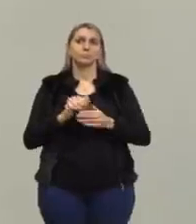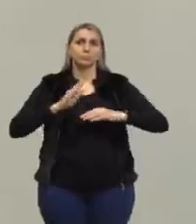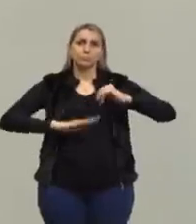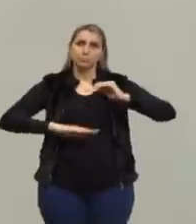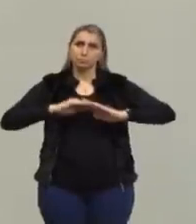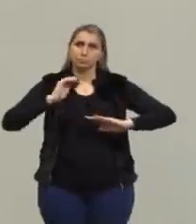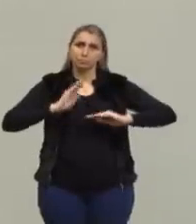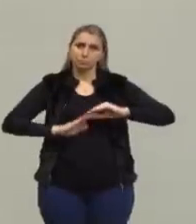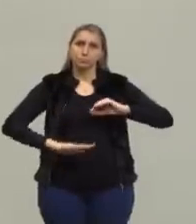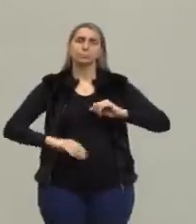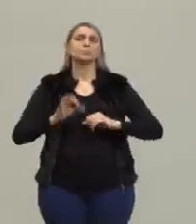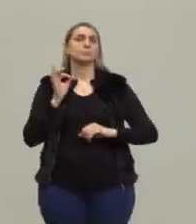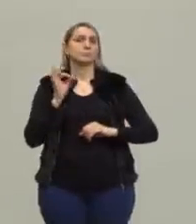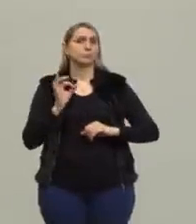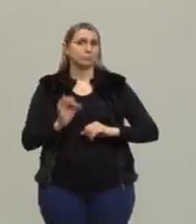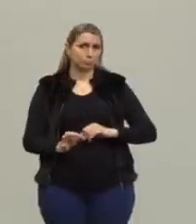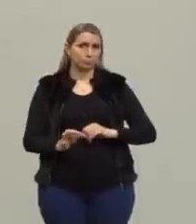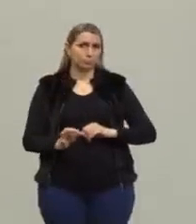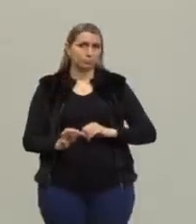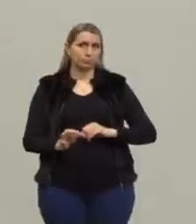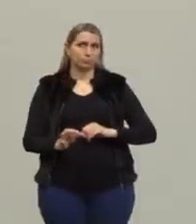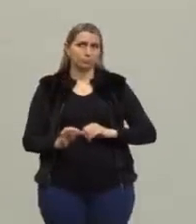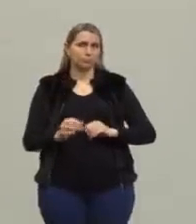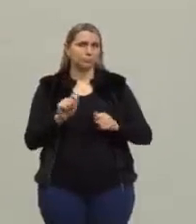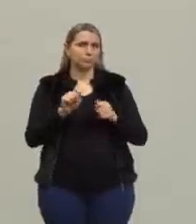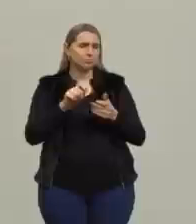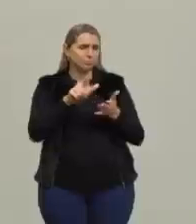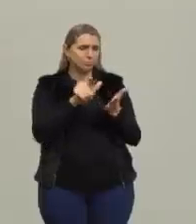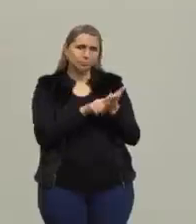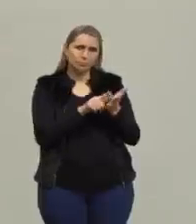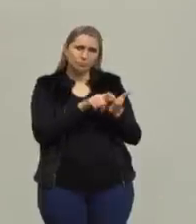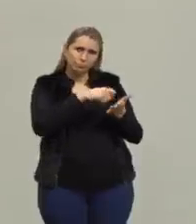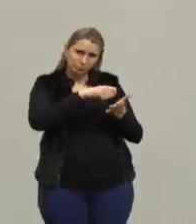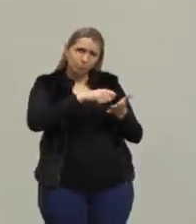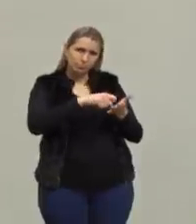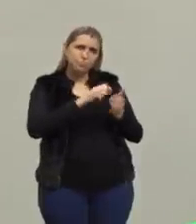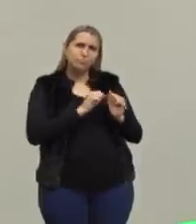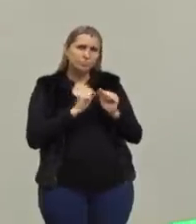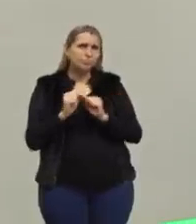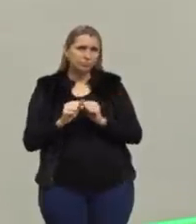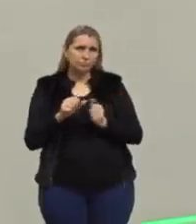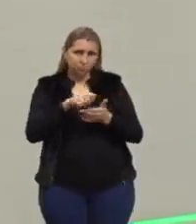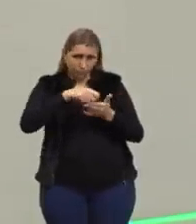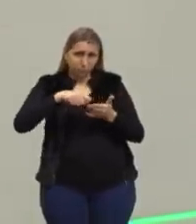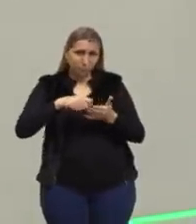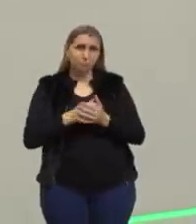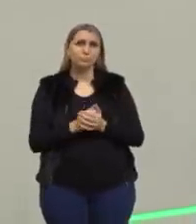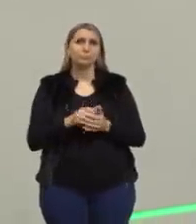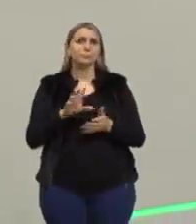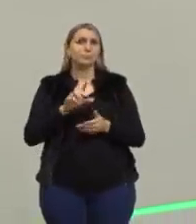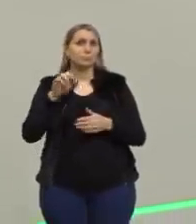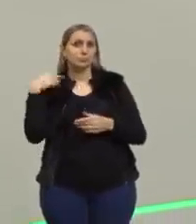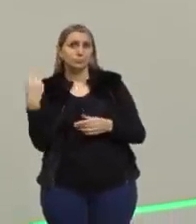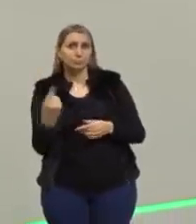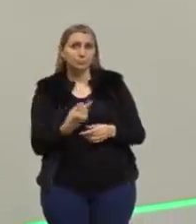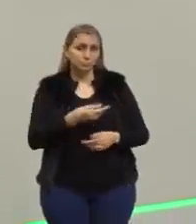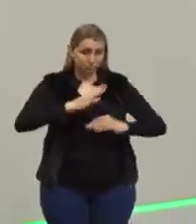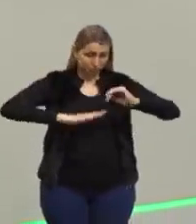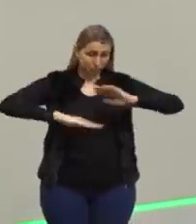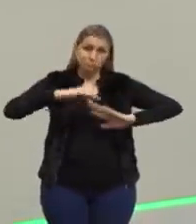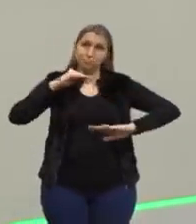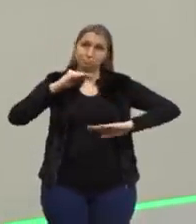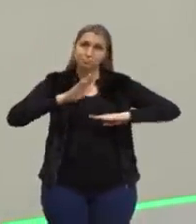praticar, certo? Então, já vou pedir aí, pegue um papelzinho aí, uma caneta, alguma coisa que vocês possam rabiscar, para nós podermos